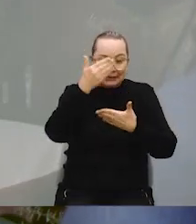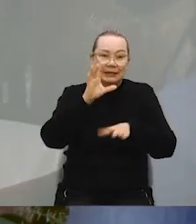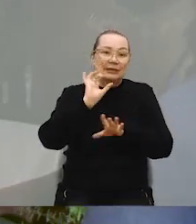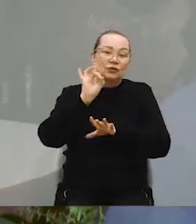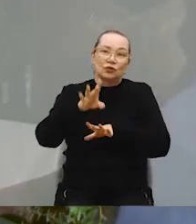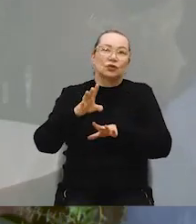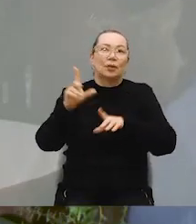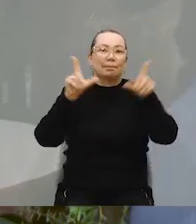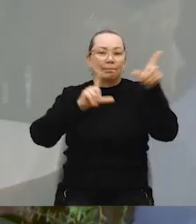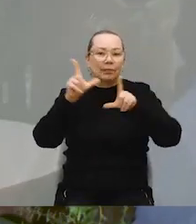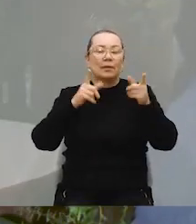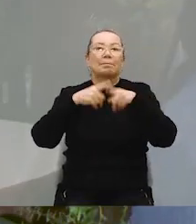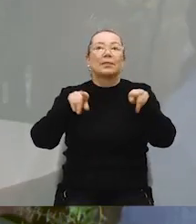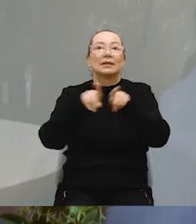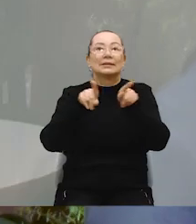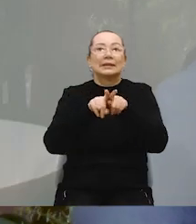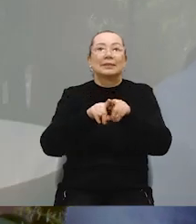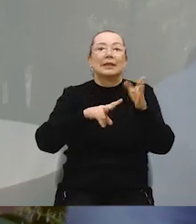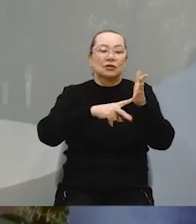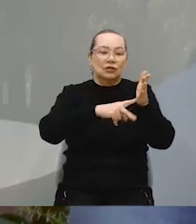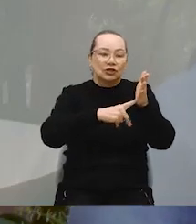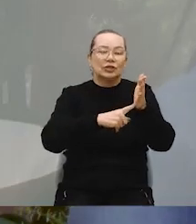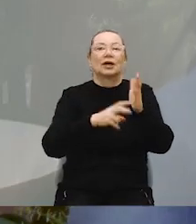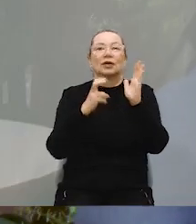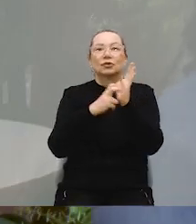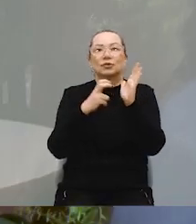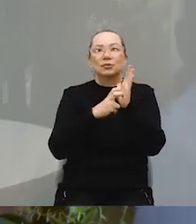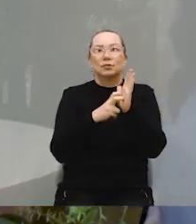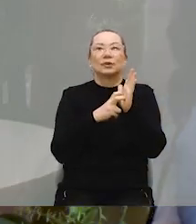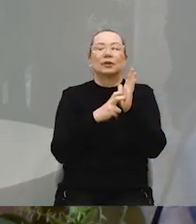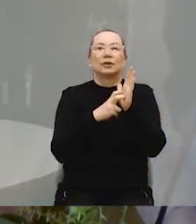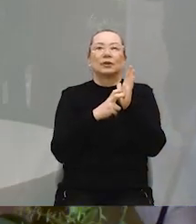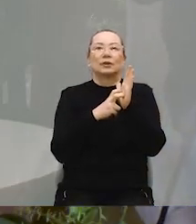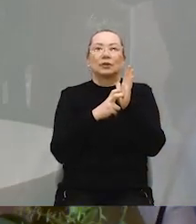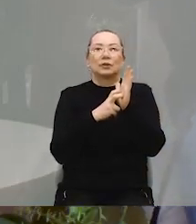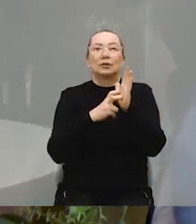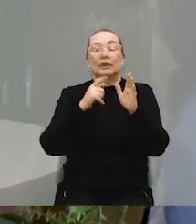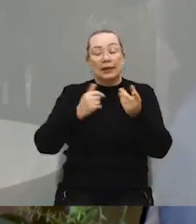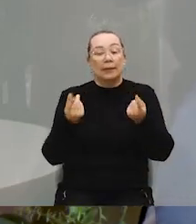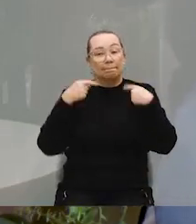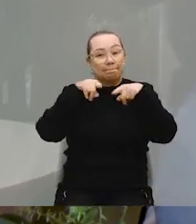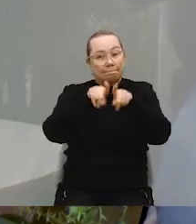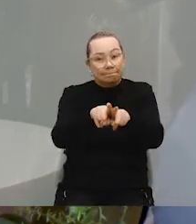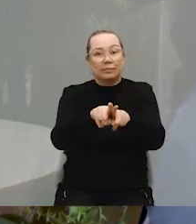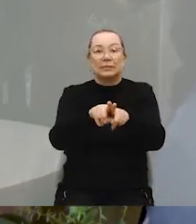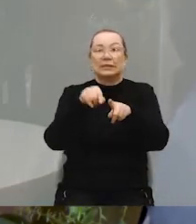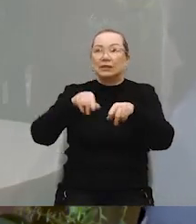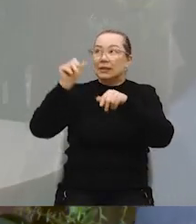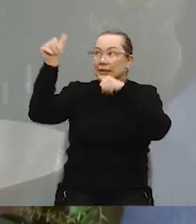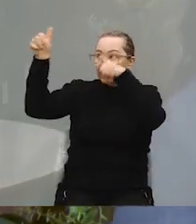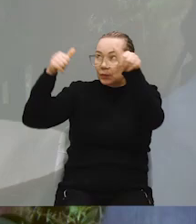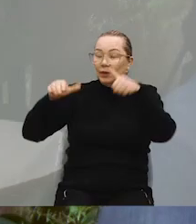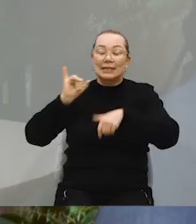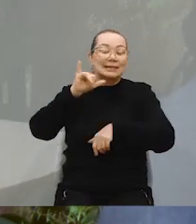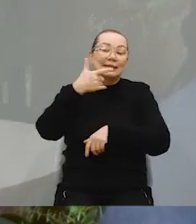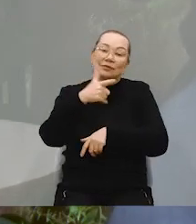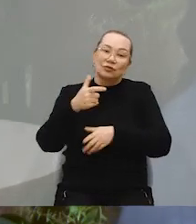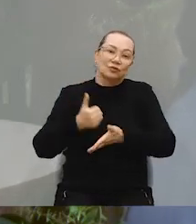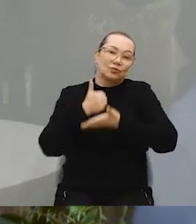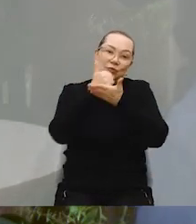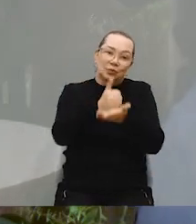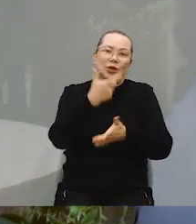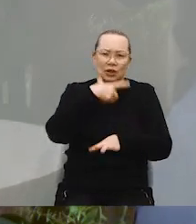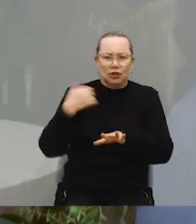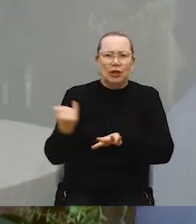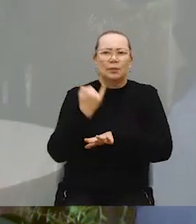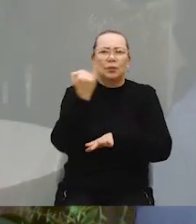não só à TV, mas quero agradecer ao Sindicato dos Bancários, né, que são nossos parceiros nessa exposição, aí, sem o apoio deles, né, acho que